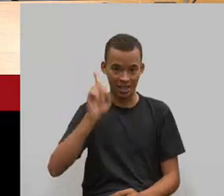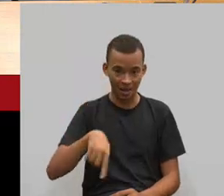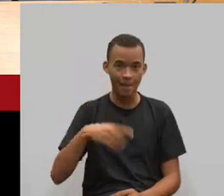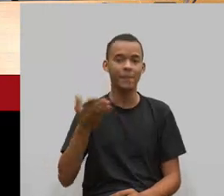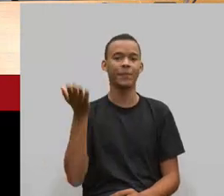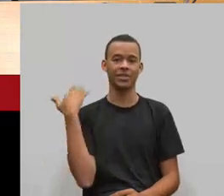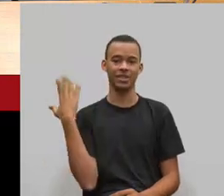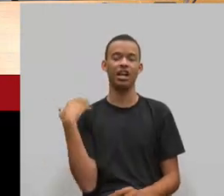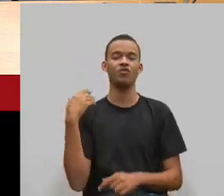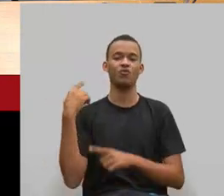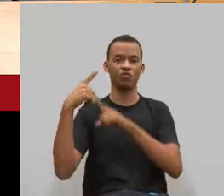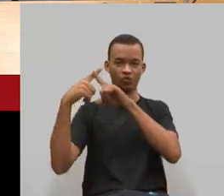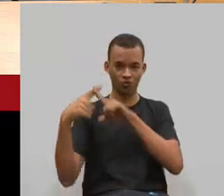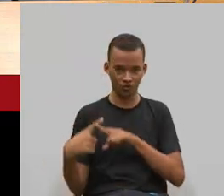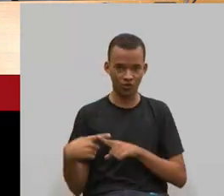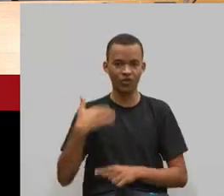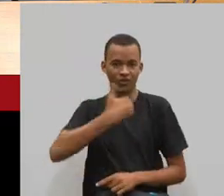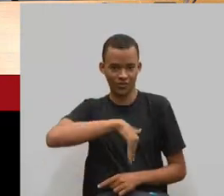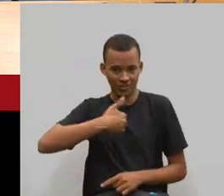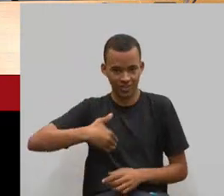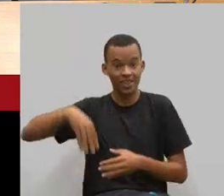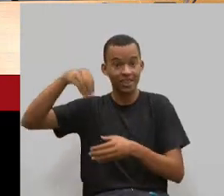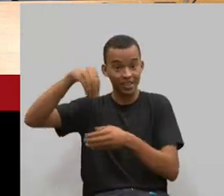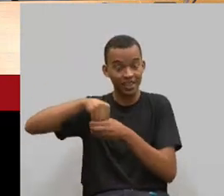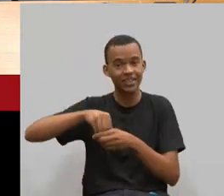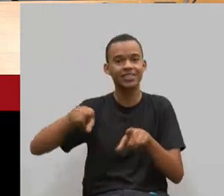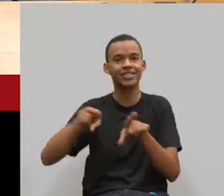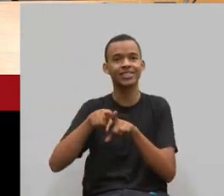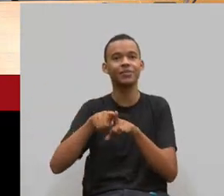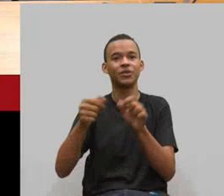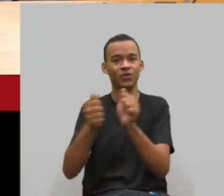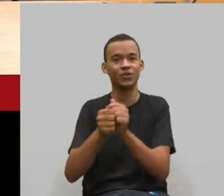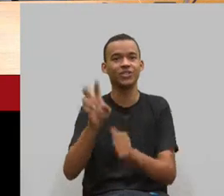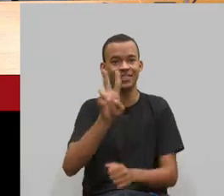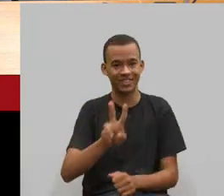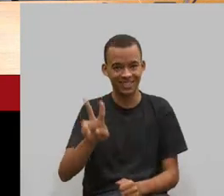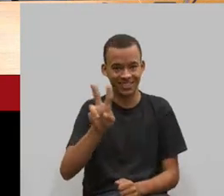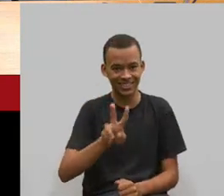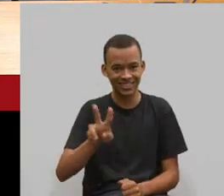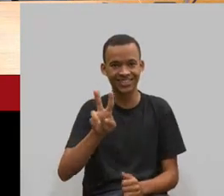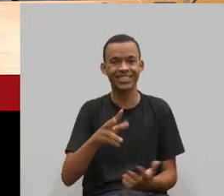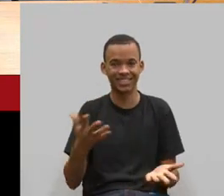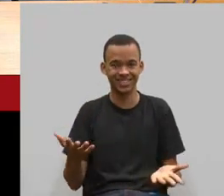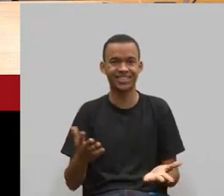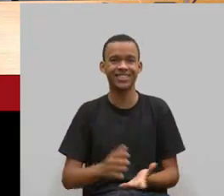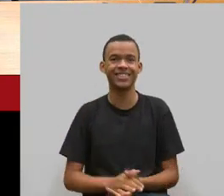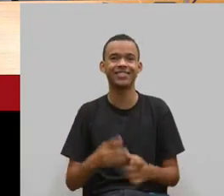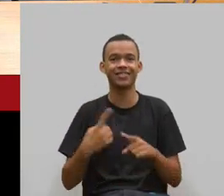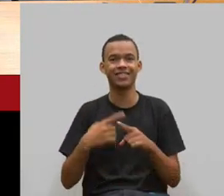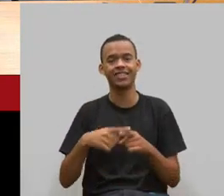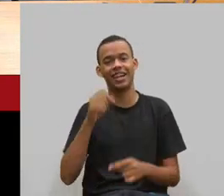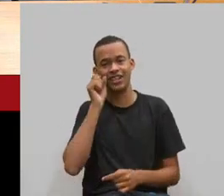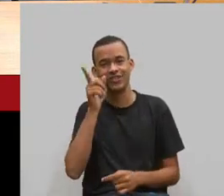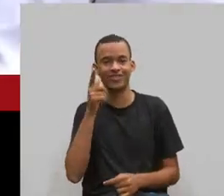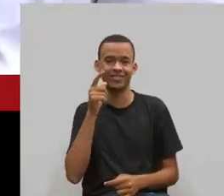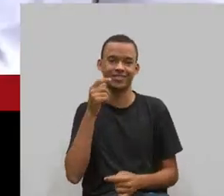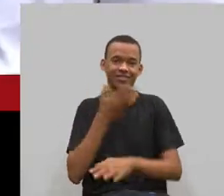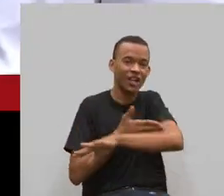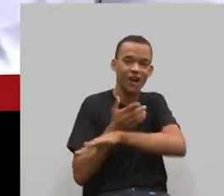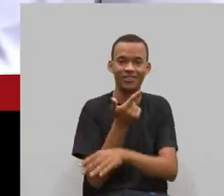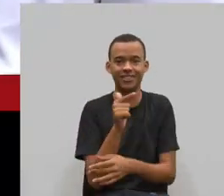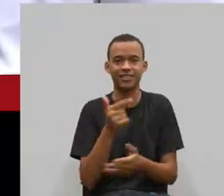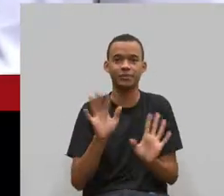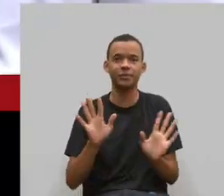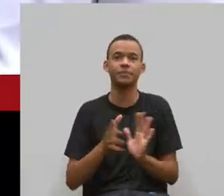Vespasiano só não é mais bonito que ele não é azul e branco né gente que se fosse aí não tinha dúvida não cumprimentar aqui também